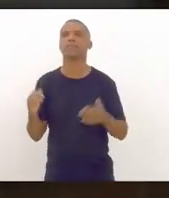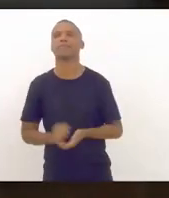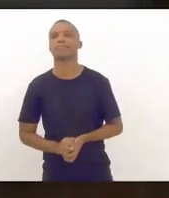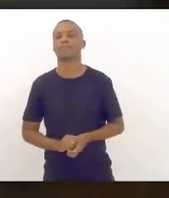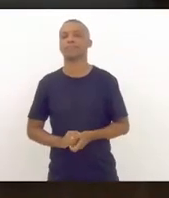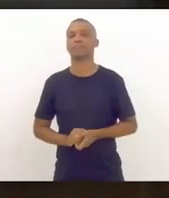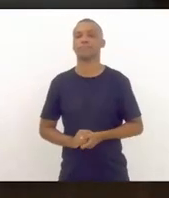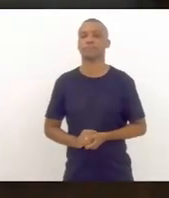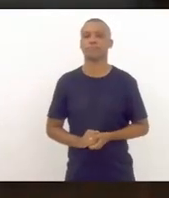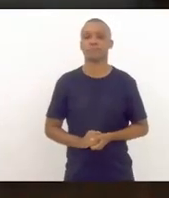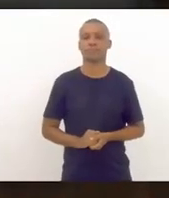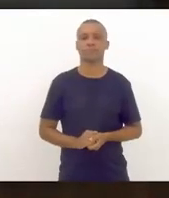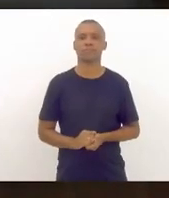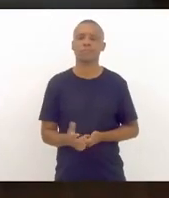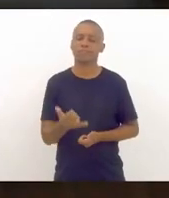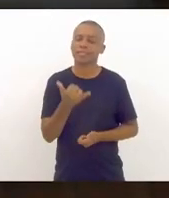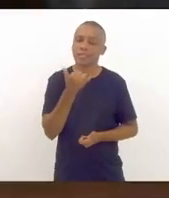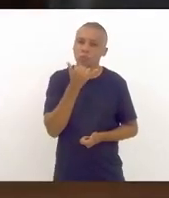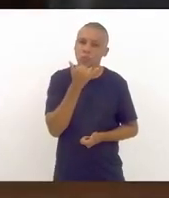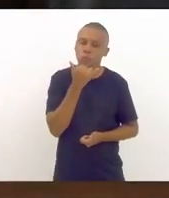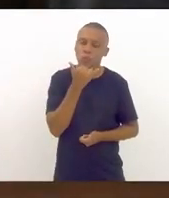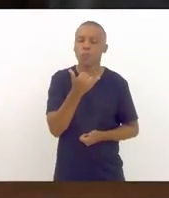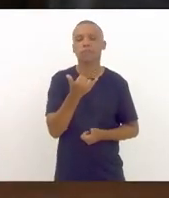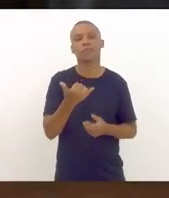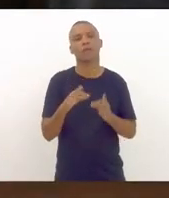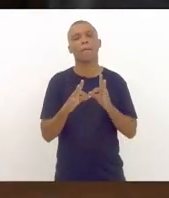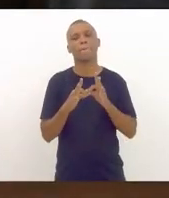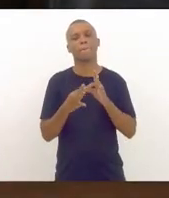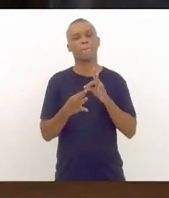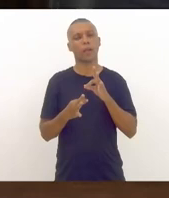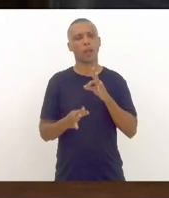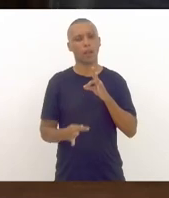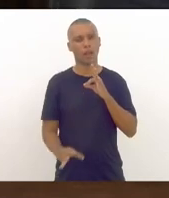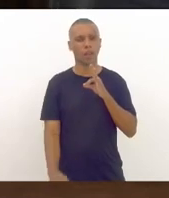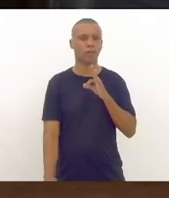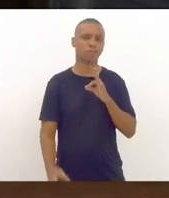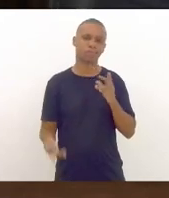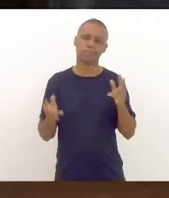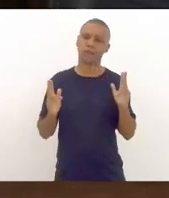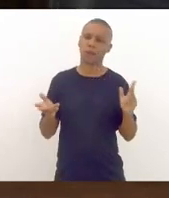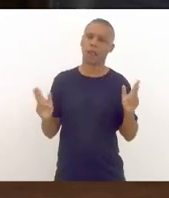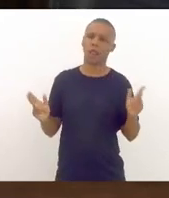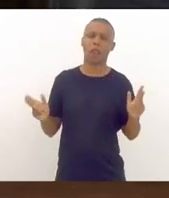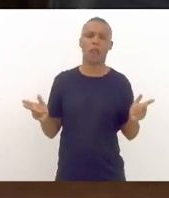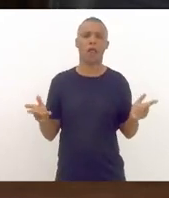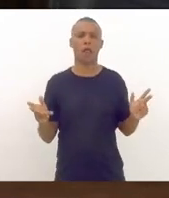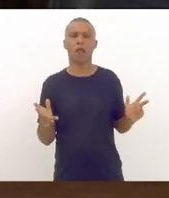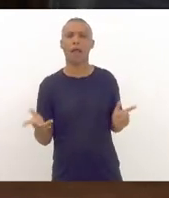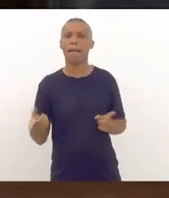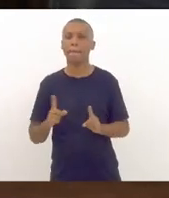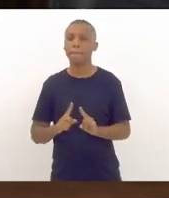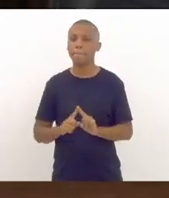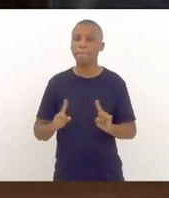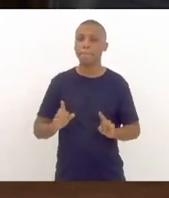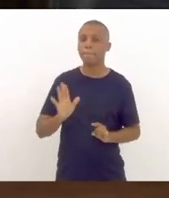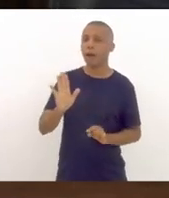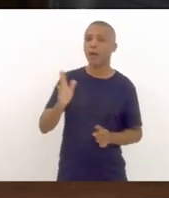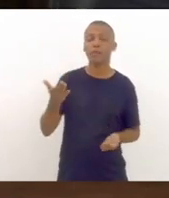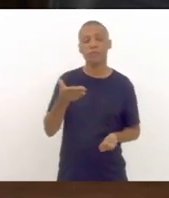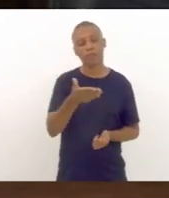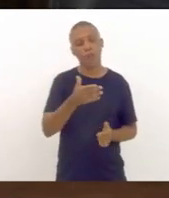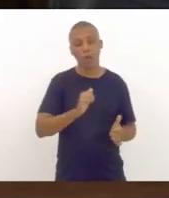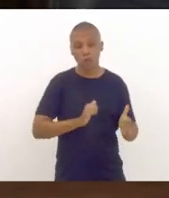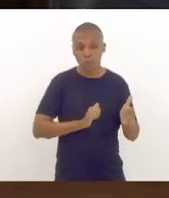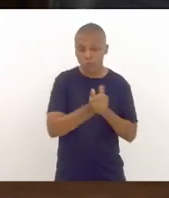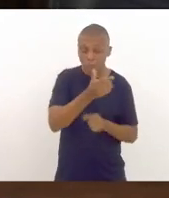Queria me desculpar por ter me alongado um pouco, mas você é muito mais que um